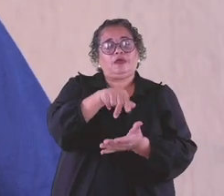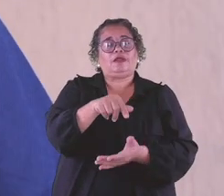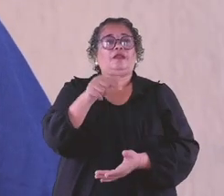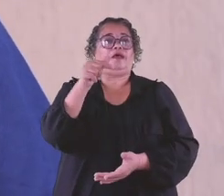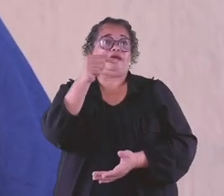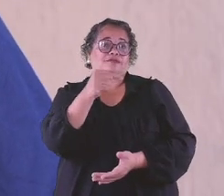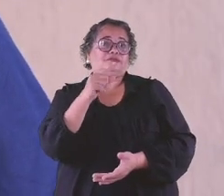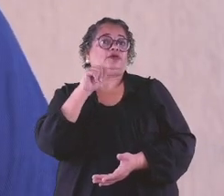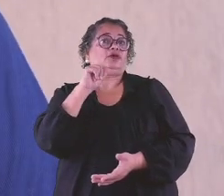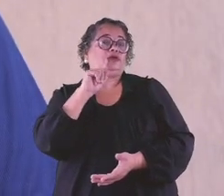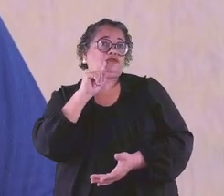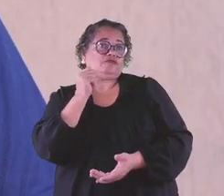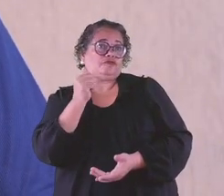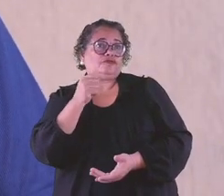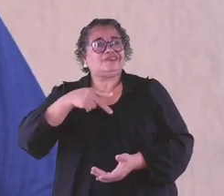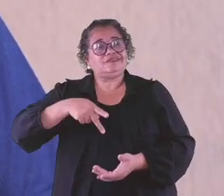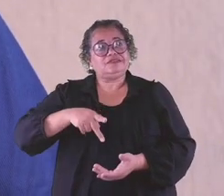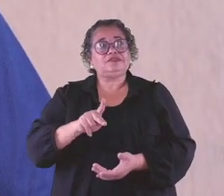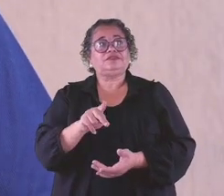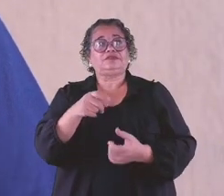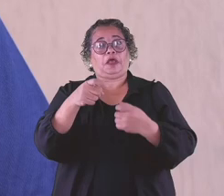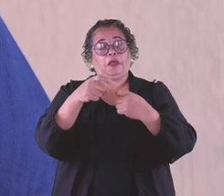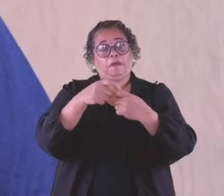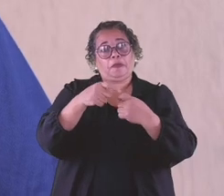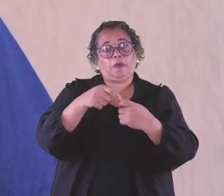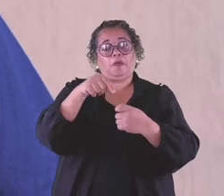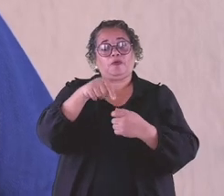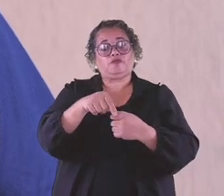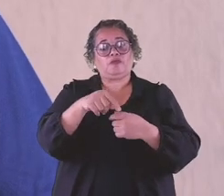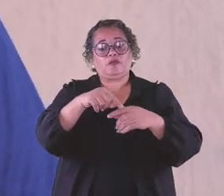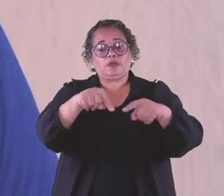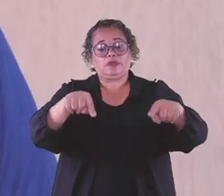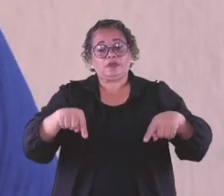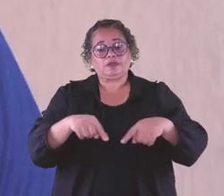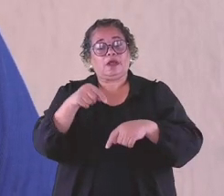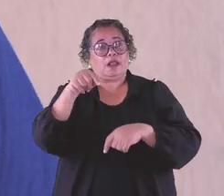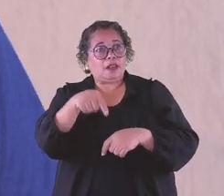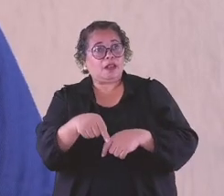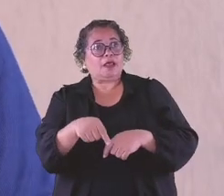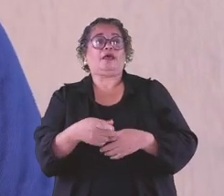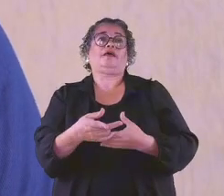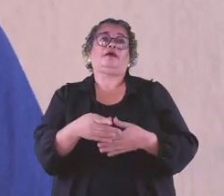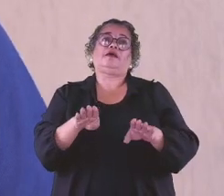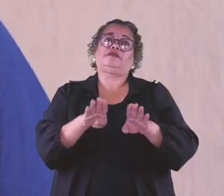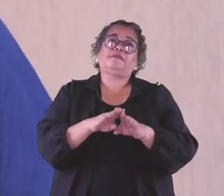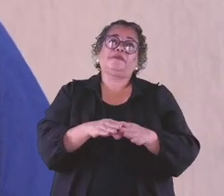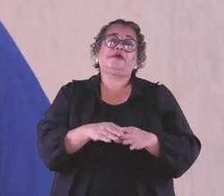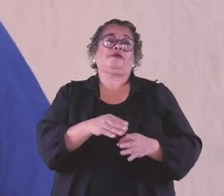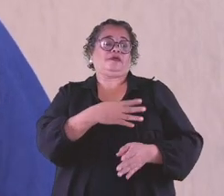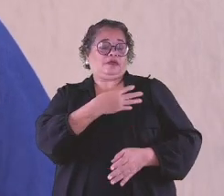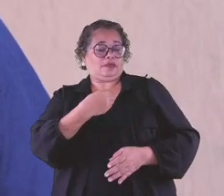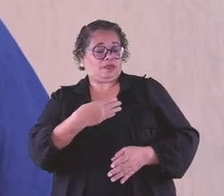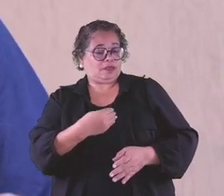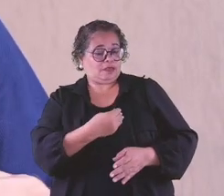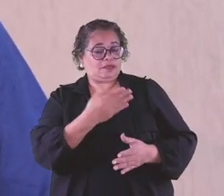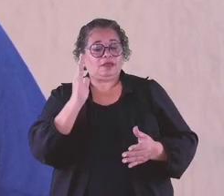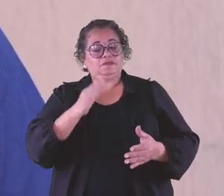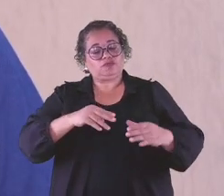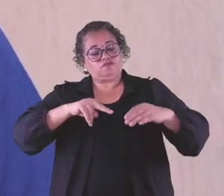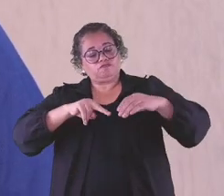internado 7 dias, sempre faço consultas no ambulatório do Municipal, sempre faço exames, já